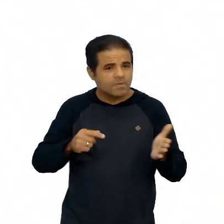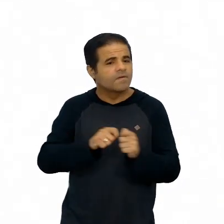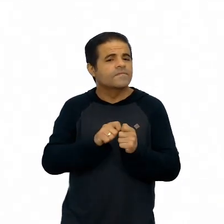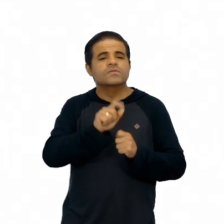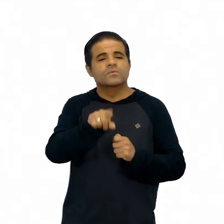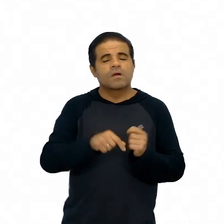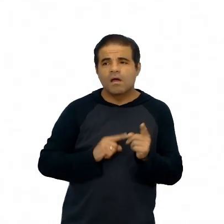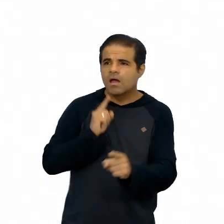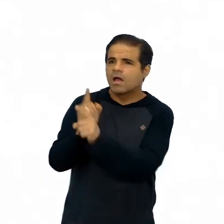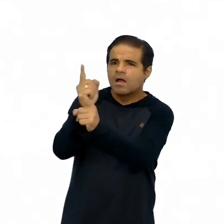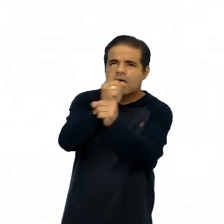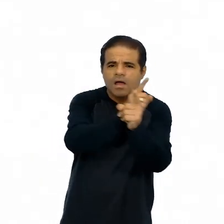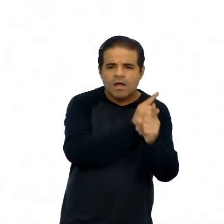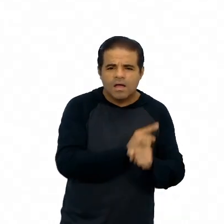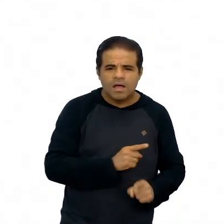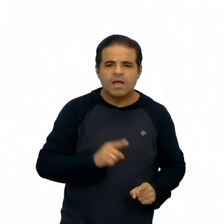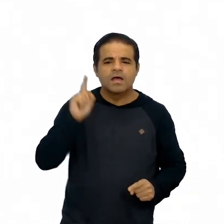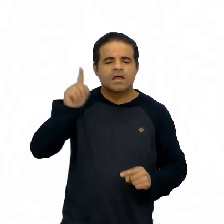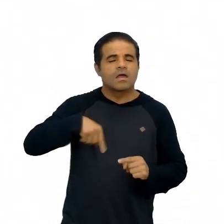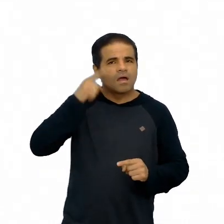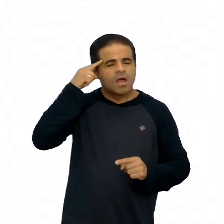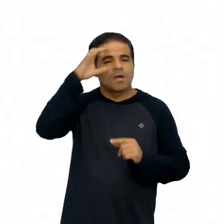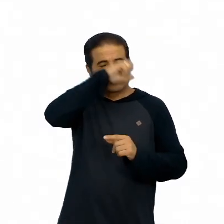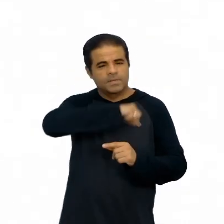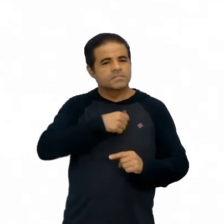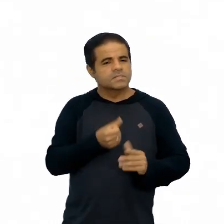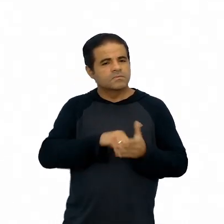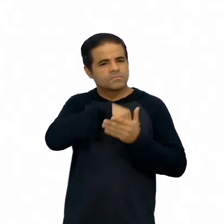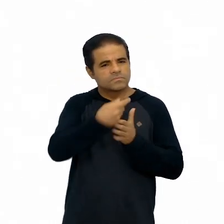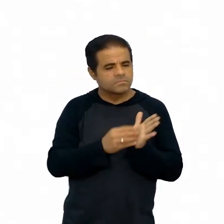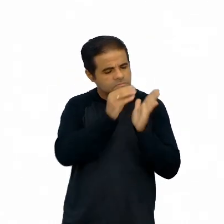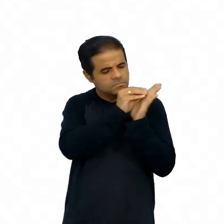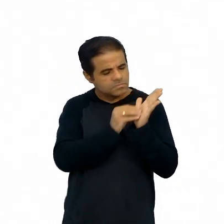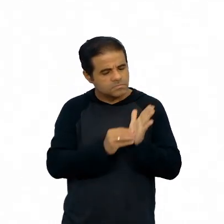quê? Vai identificar na situação de aprendizagem 6, os conteúdos